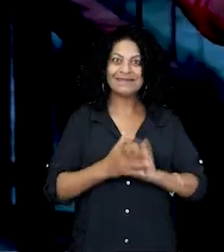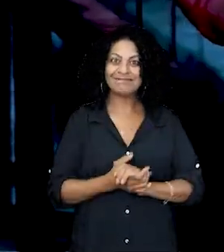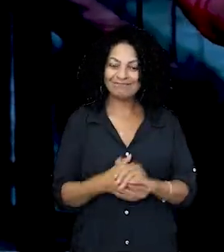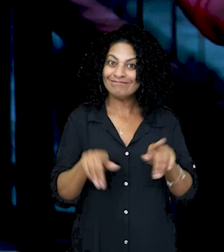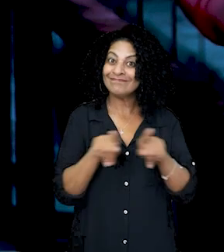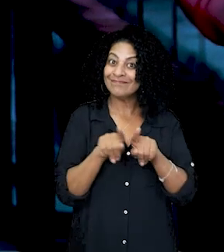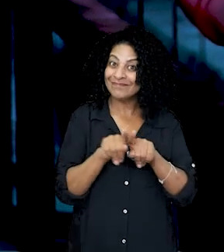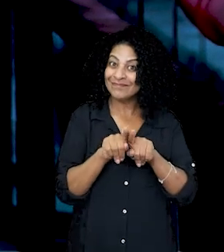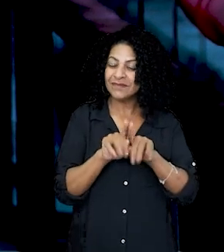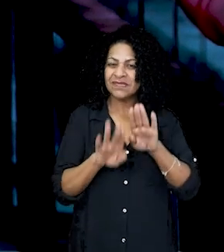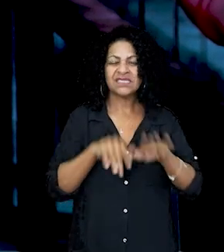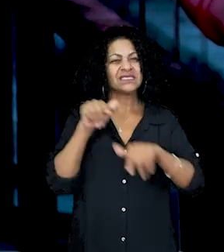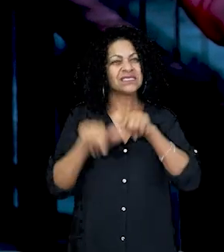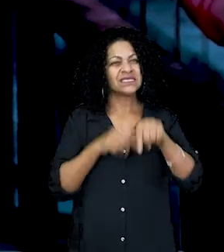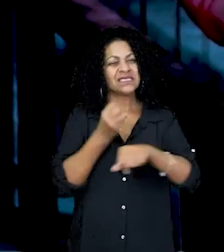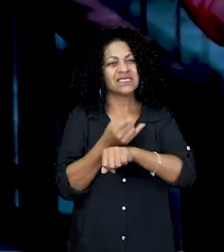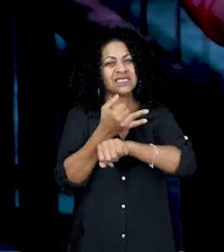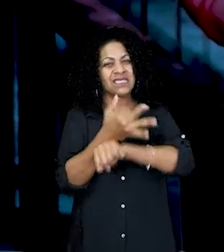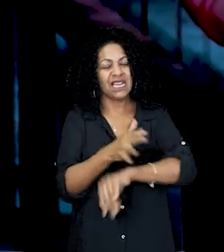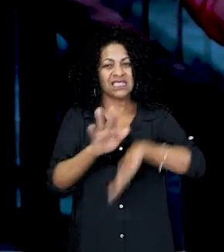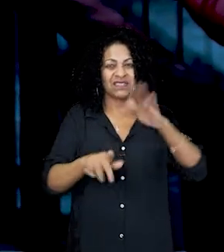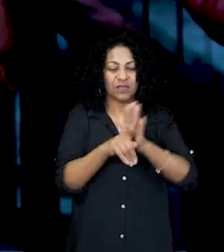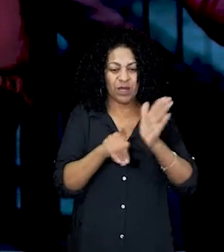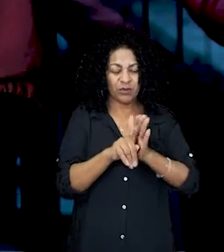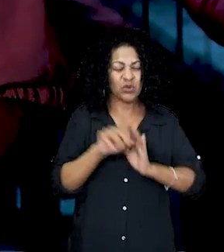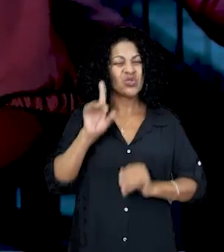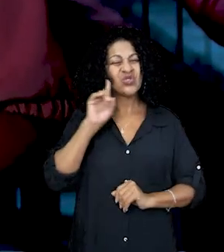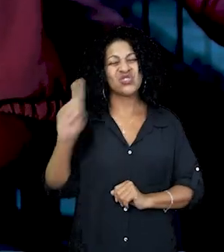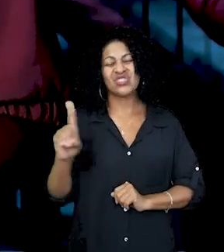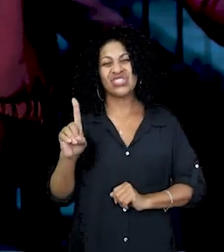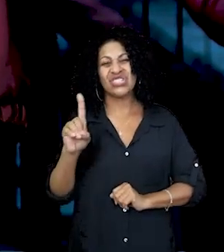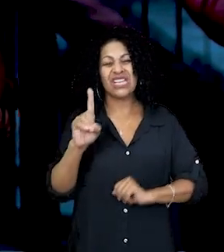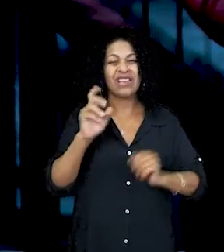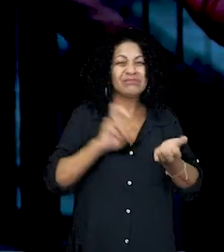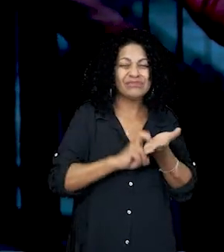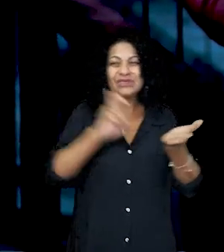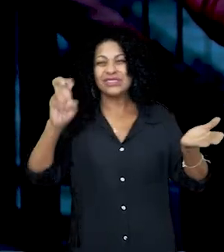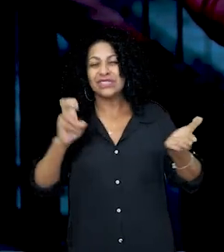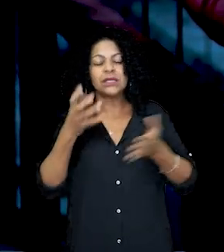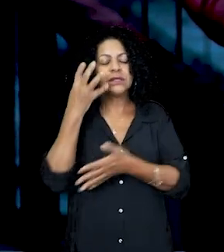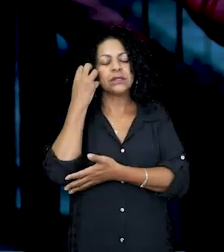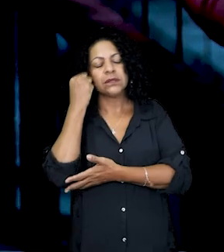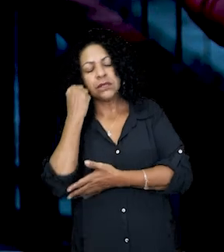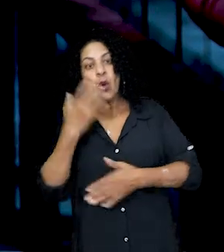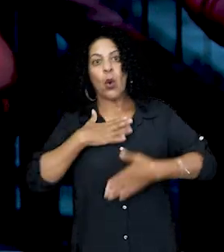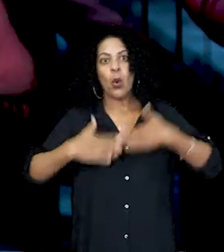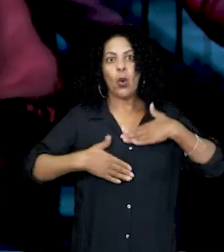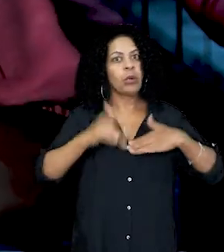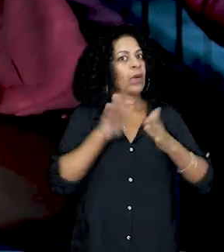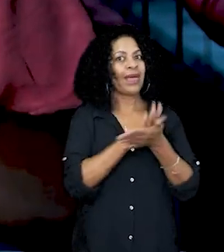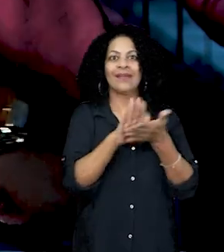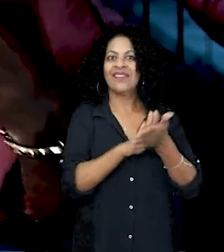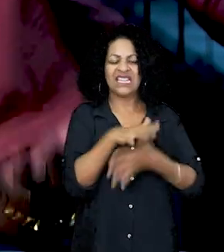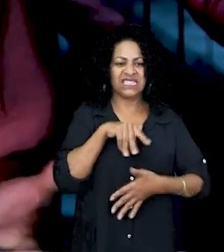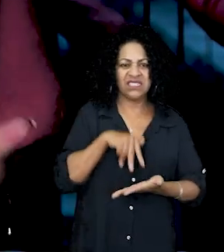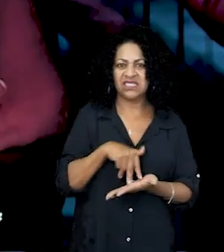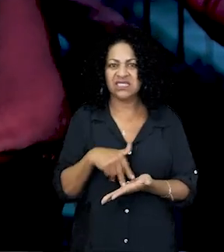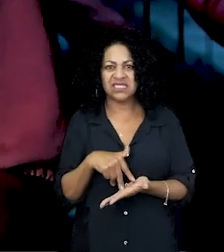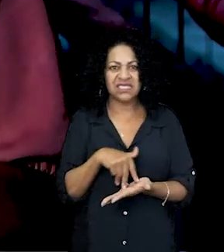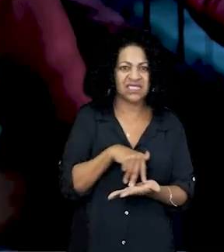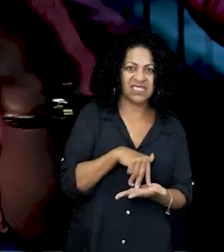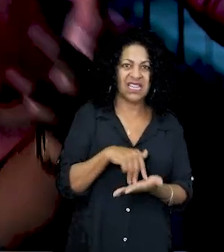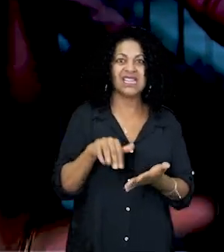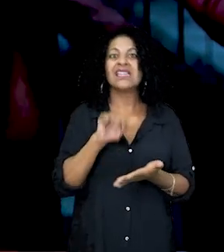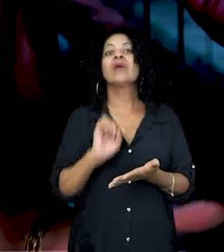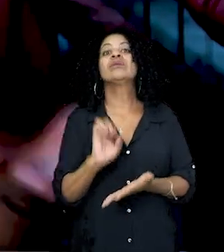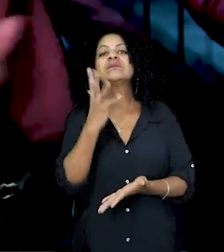mais que o trabalhador noturno tente compensar o sono durante os dias de folga, por exemplo, o corpo não consegue se reequilibrar e vai